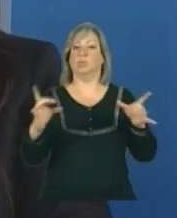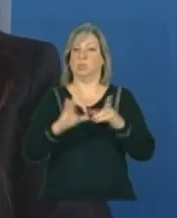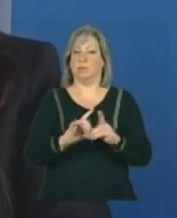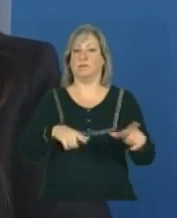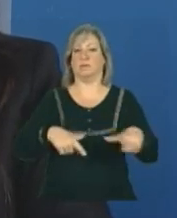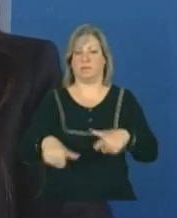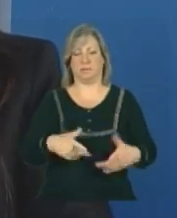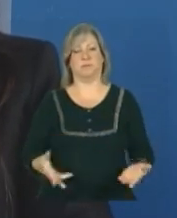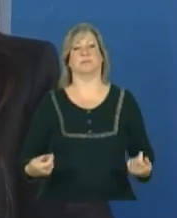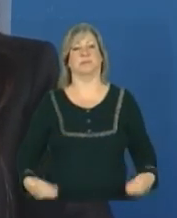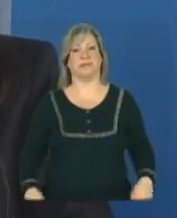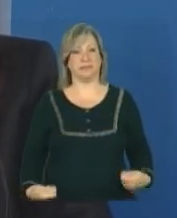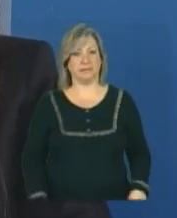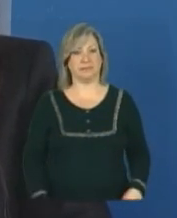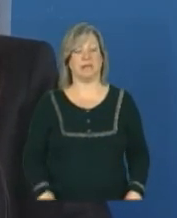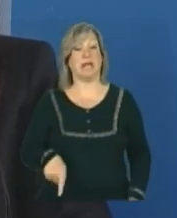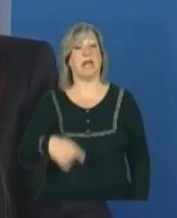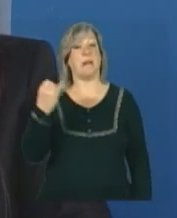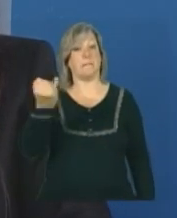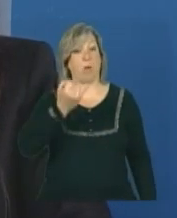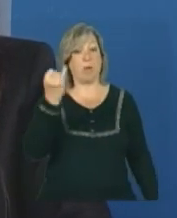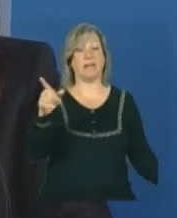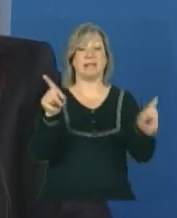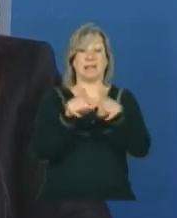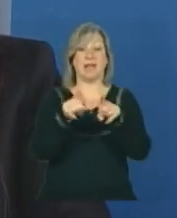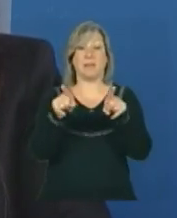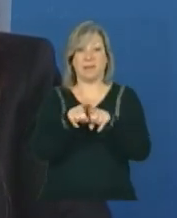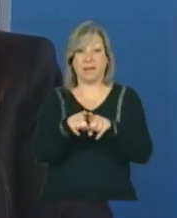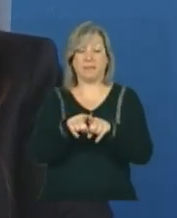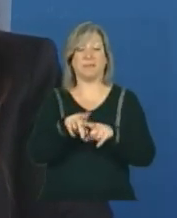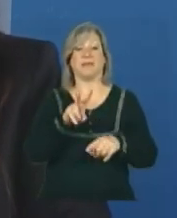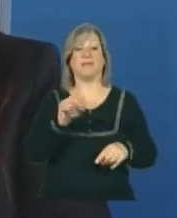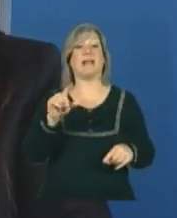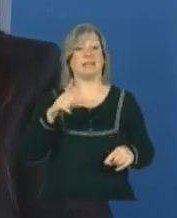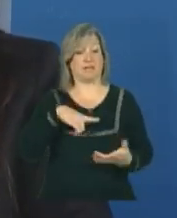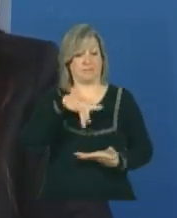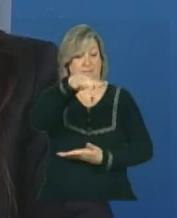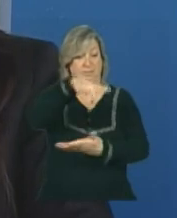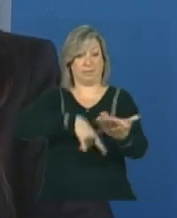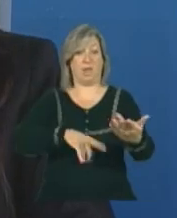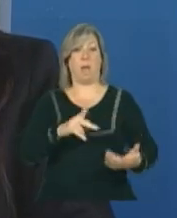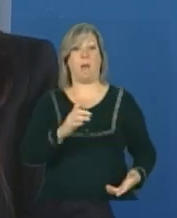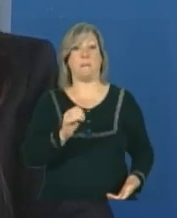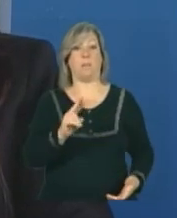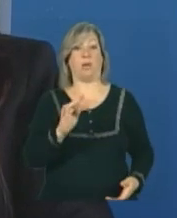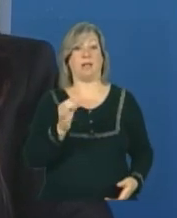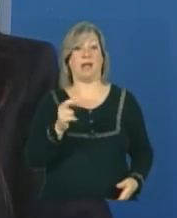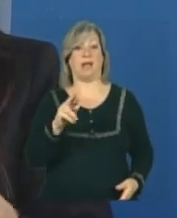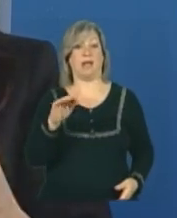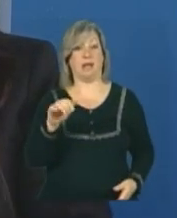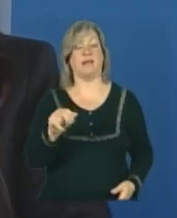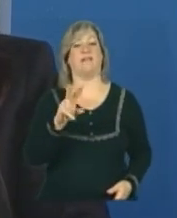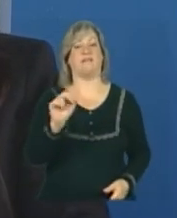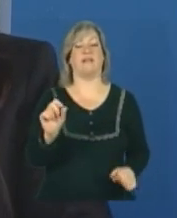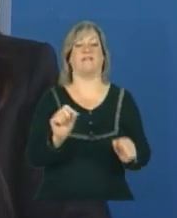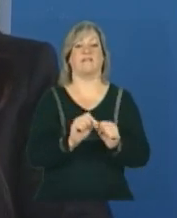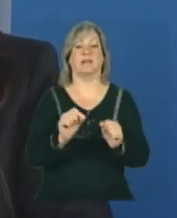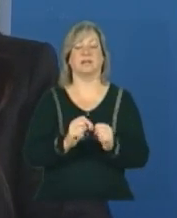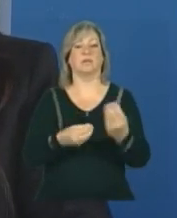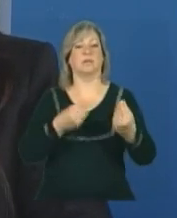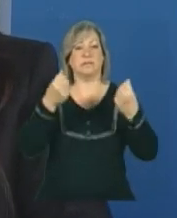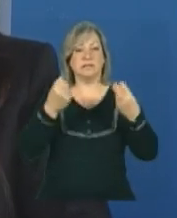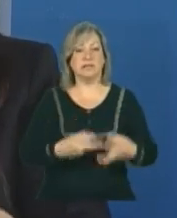nesse território. E é importante também dizer que vai ter uma portaria que vai regulamentar, então, que vai definir esse valor,